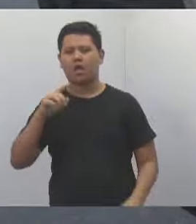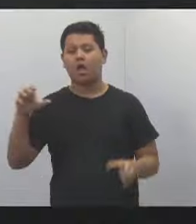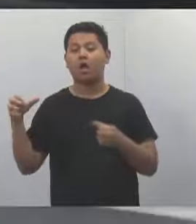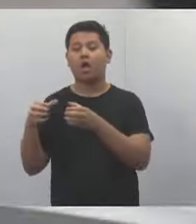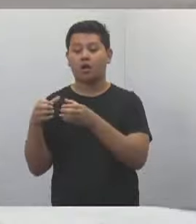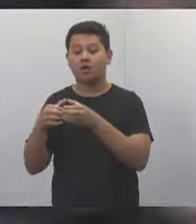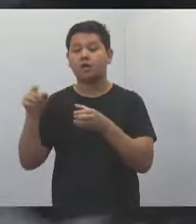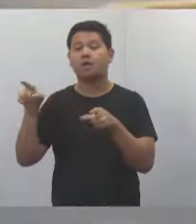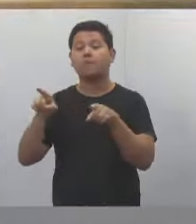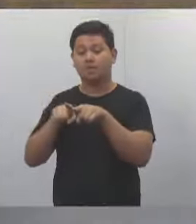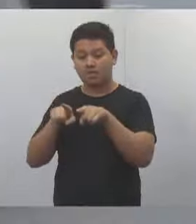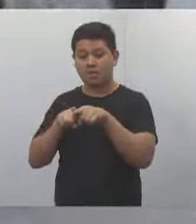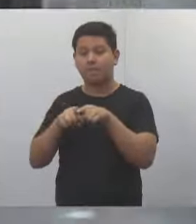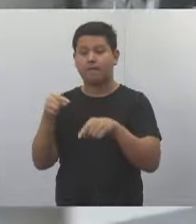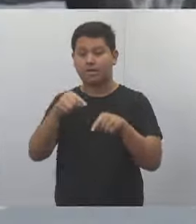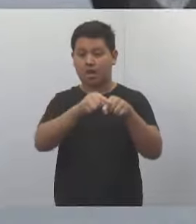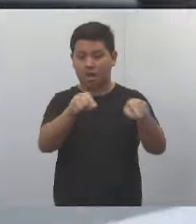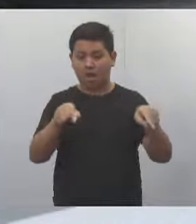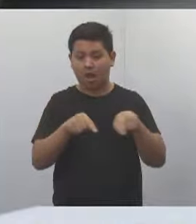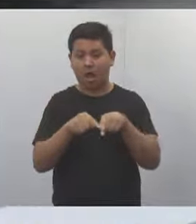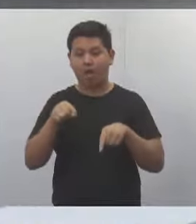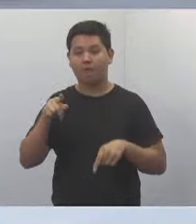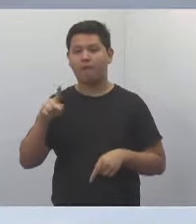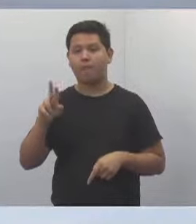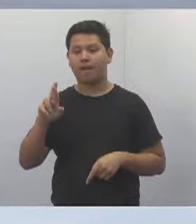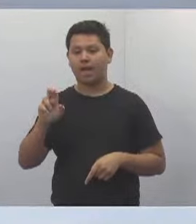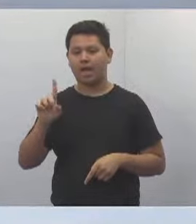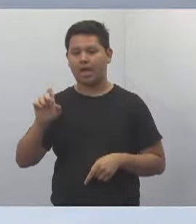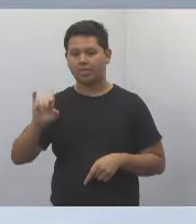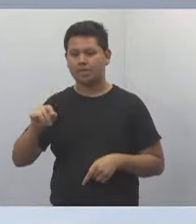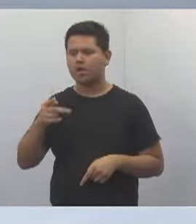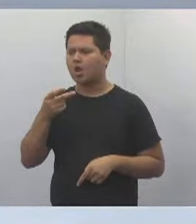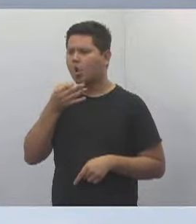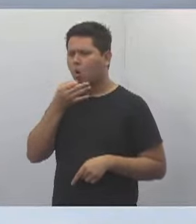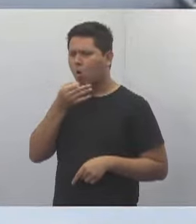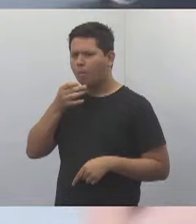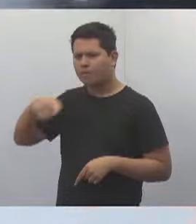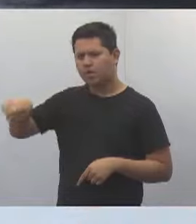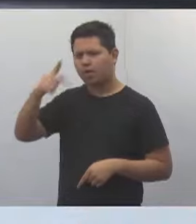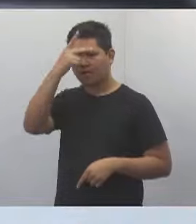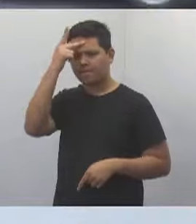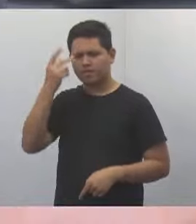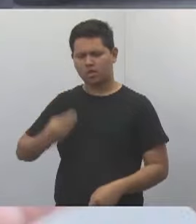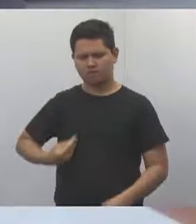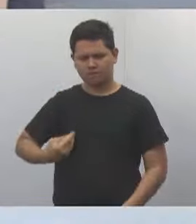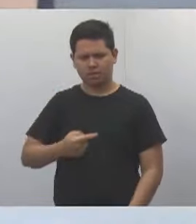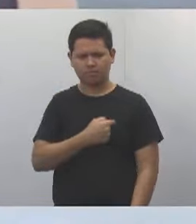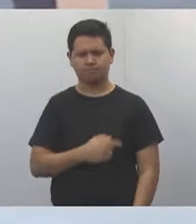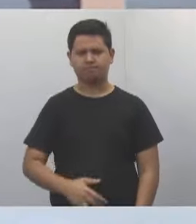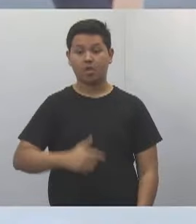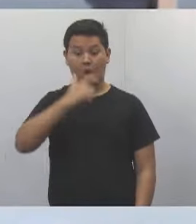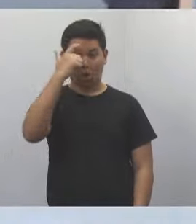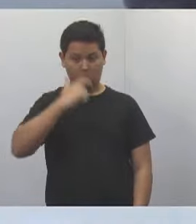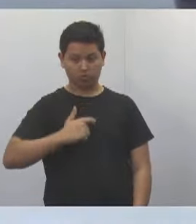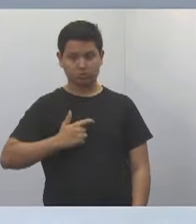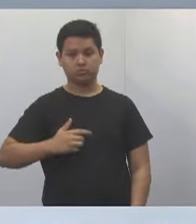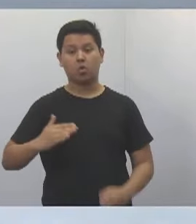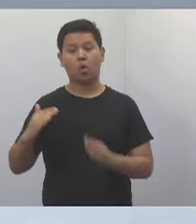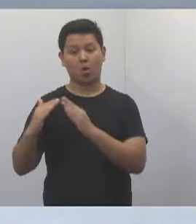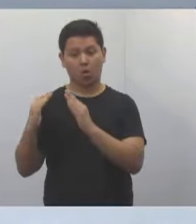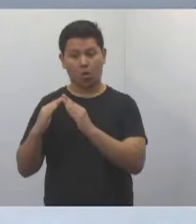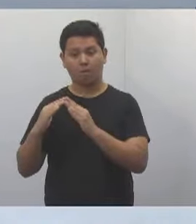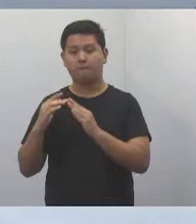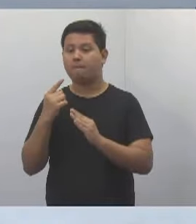TV Câmara foi à Praça Padre Anchieta, no centro, para saber a opinião dos munícipes. Eu sou morador do Jardim Flórida, ali na